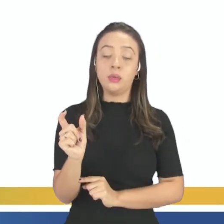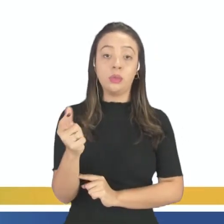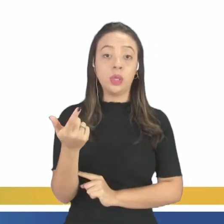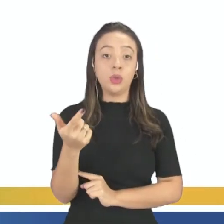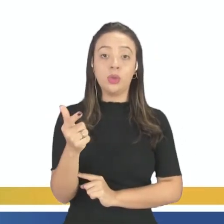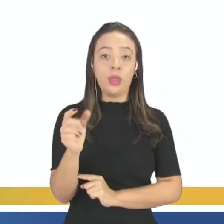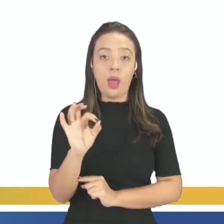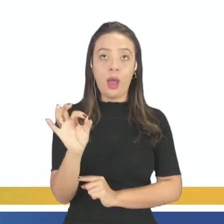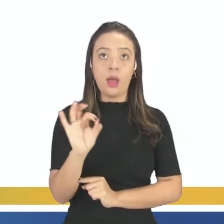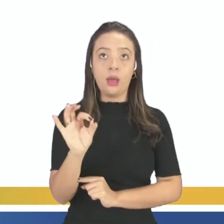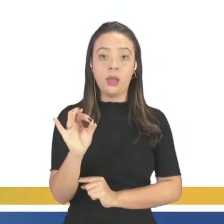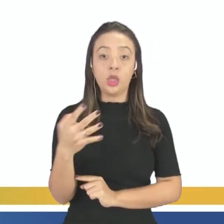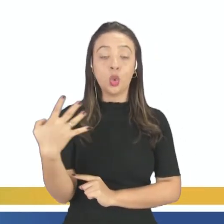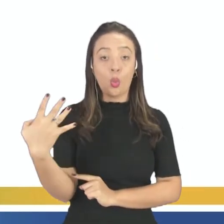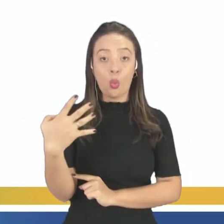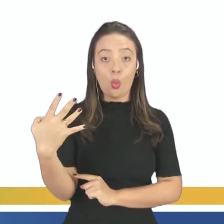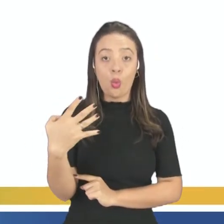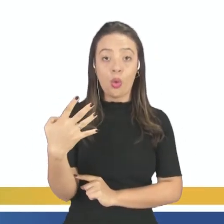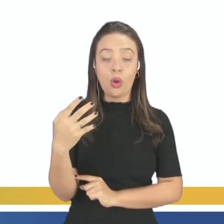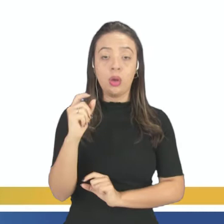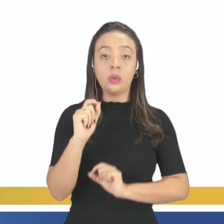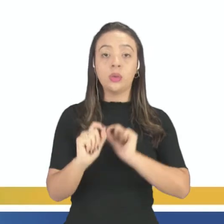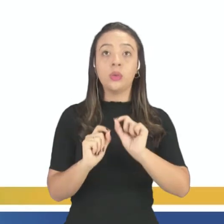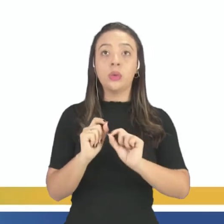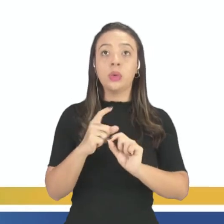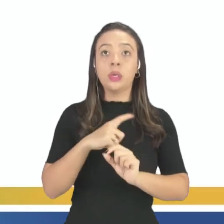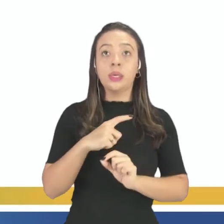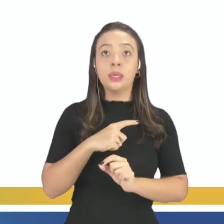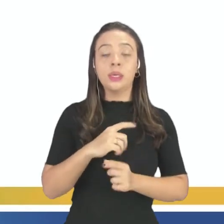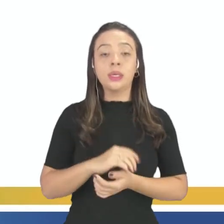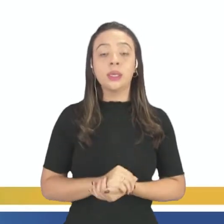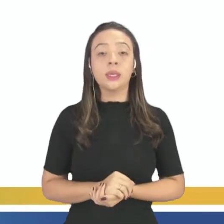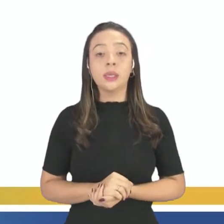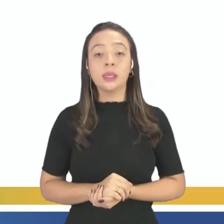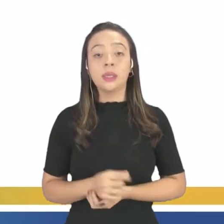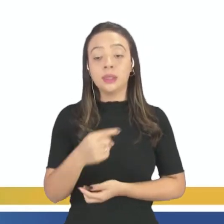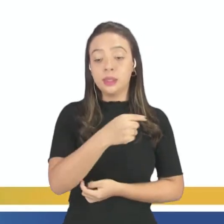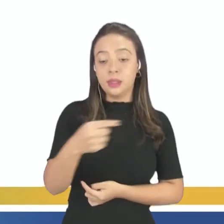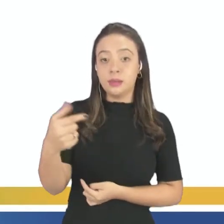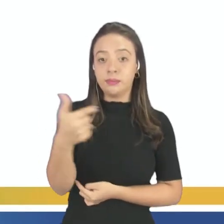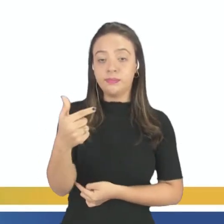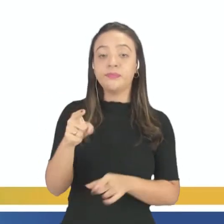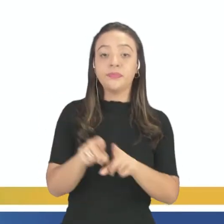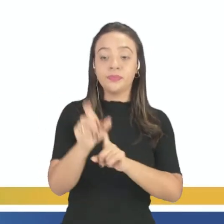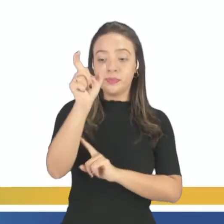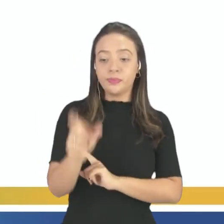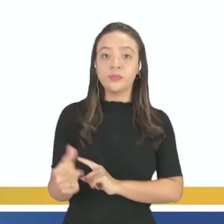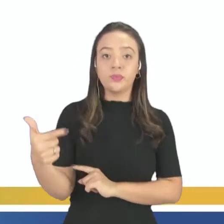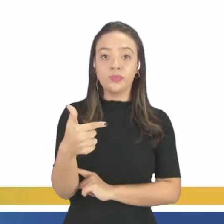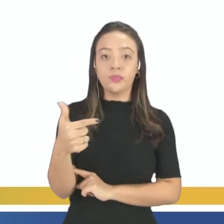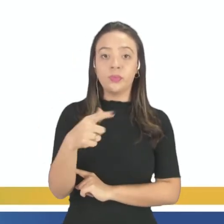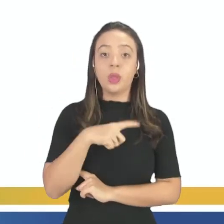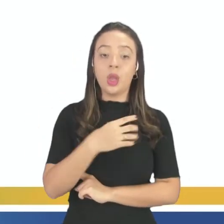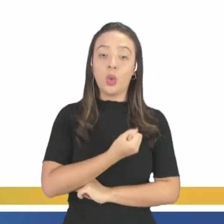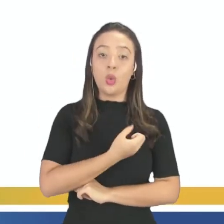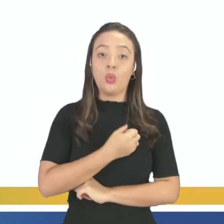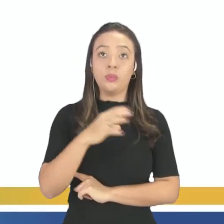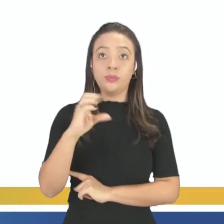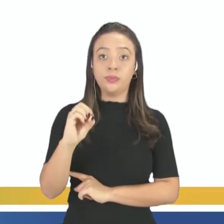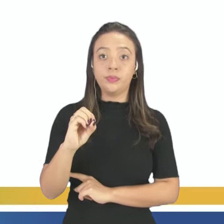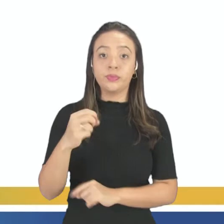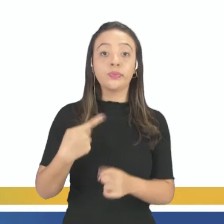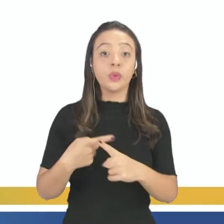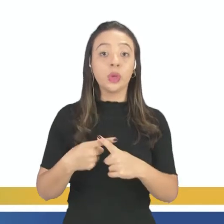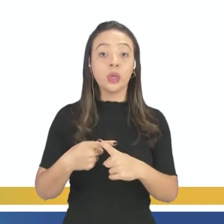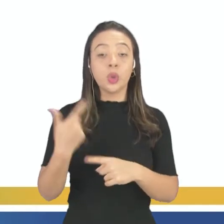do quarto elemento da segunda linha e segunda coluna, o valor é 0, porque não tem